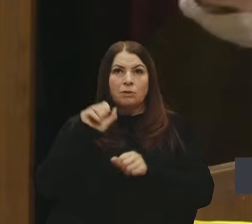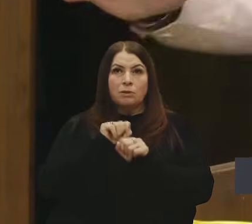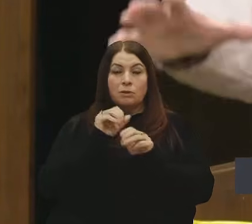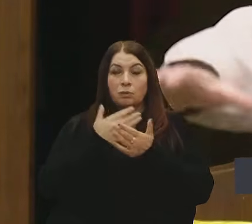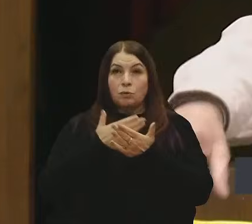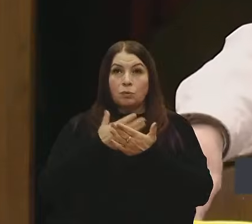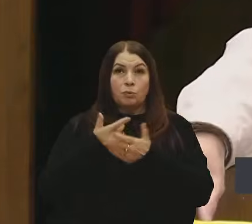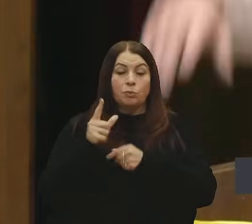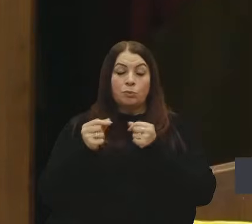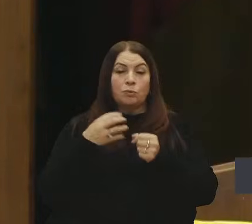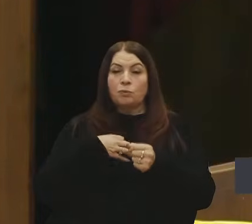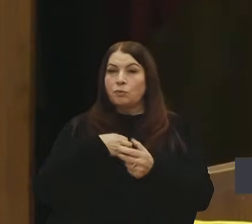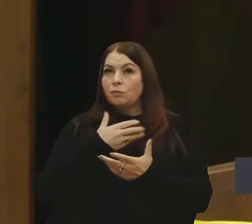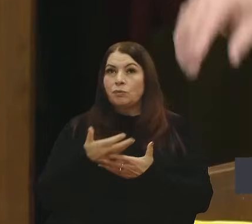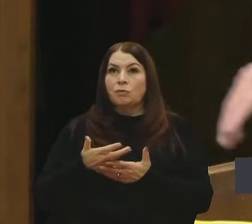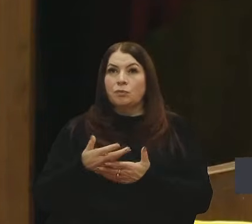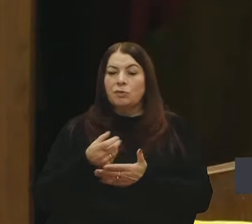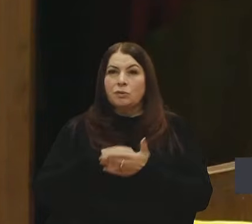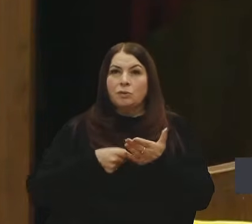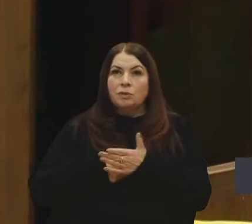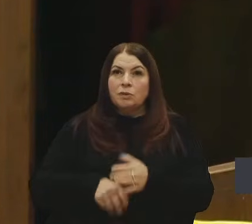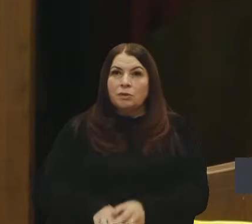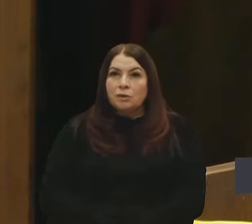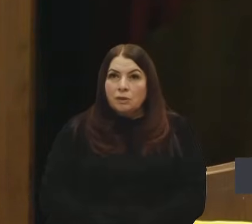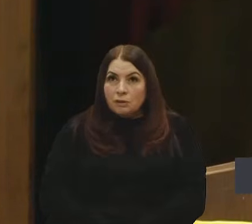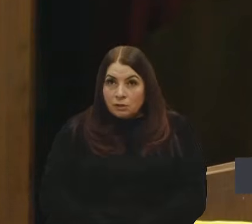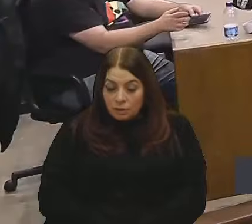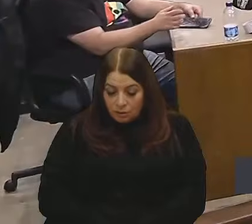Porque não tem outro jeito. A nossa luta.